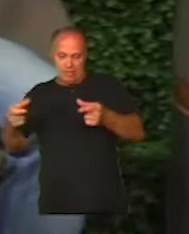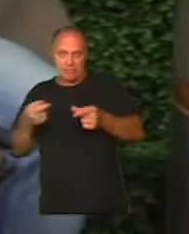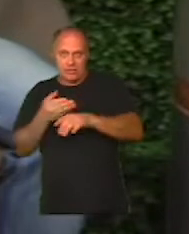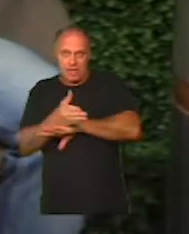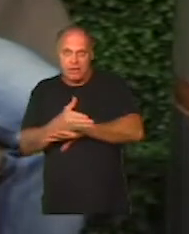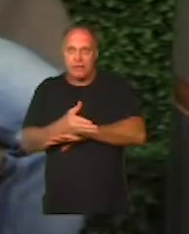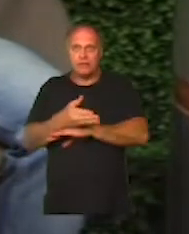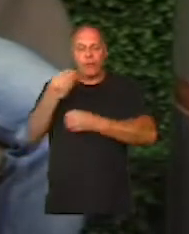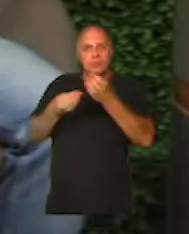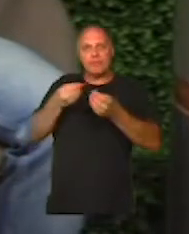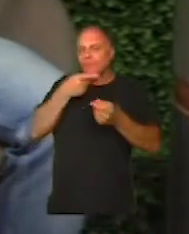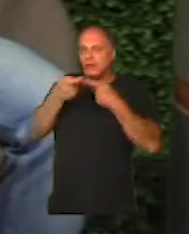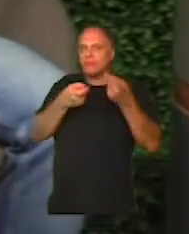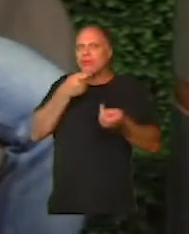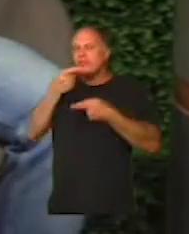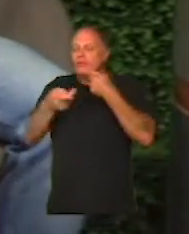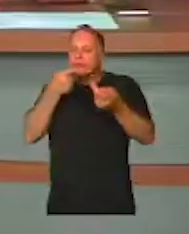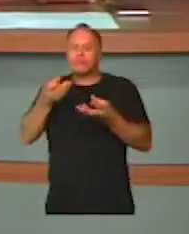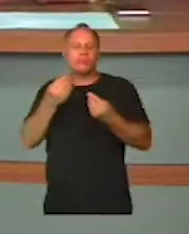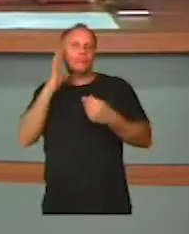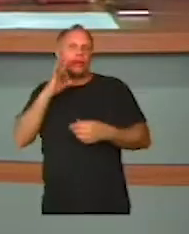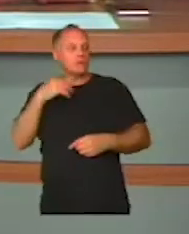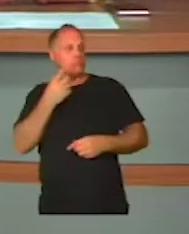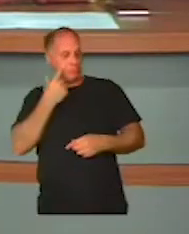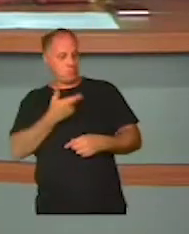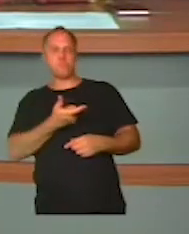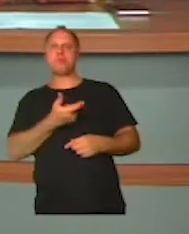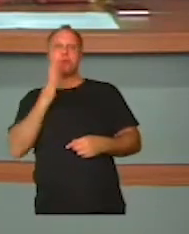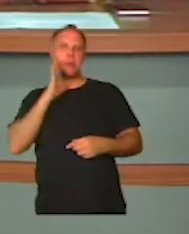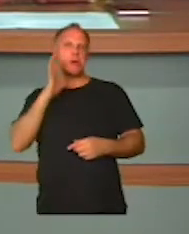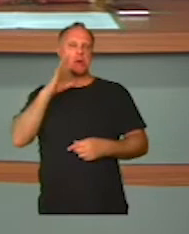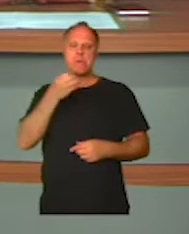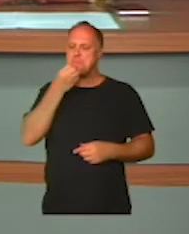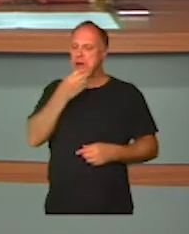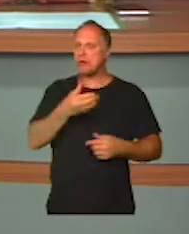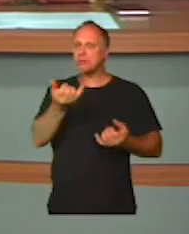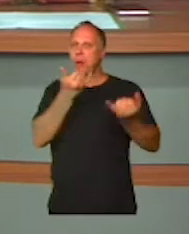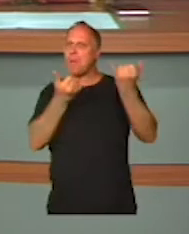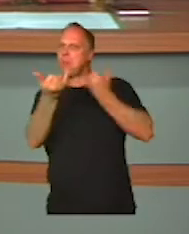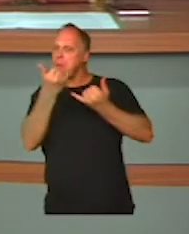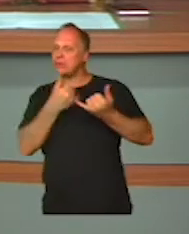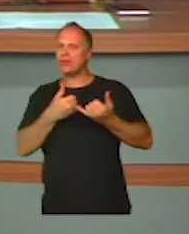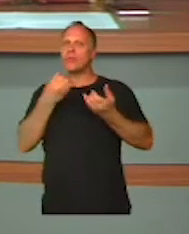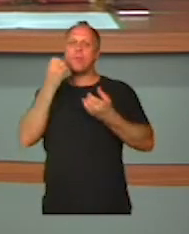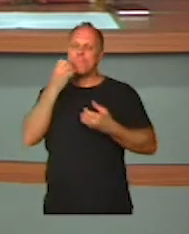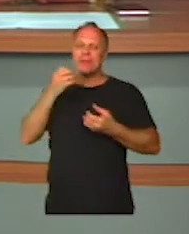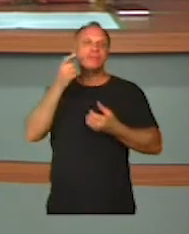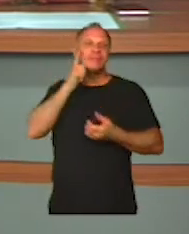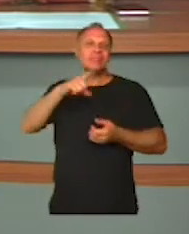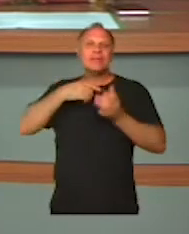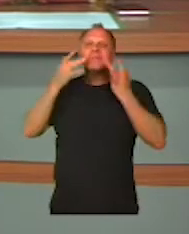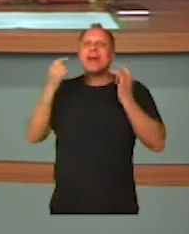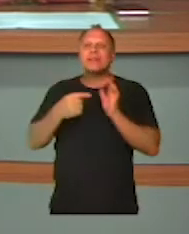também. Bem legal, assim, é bem gratificante daí, para te ver como a companhia consegue levar emoção e levar o